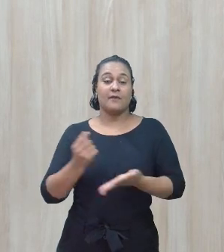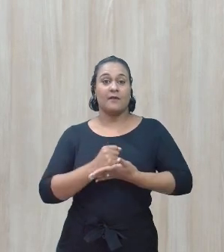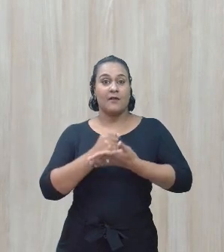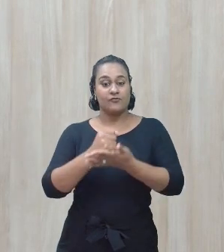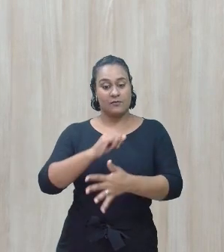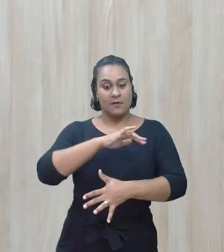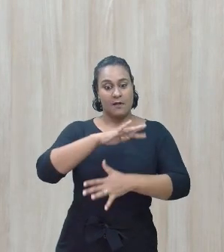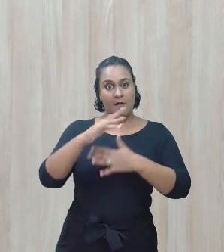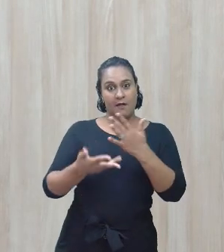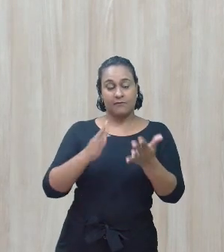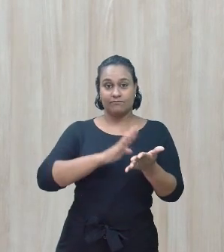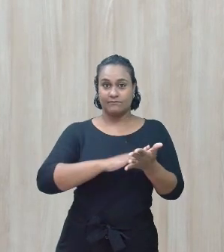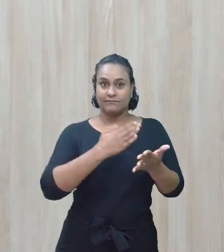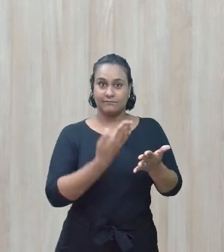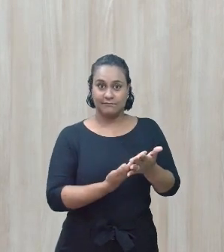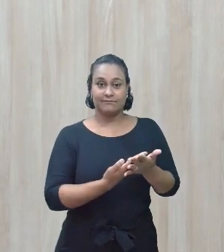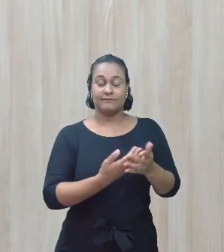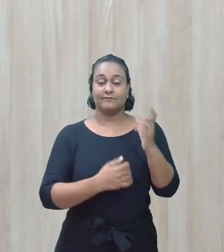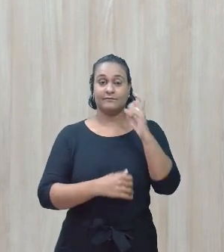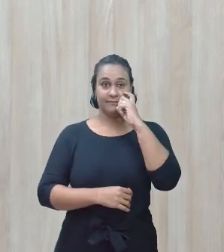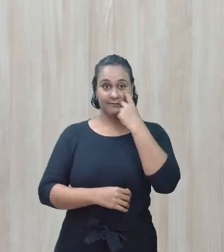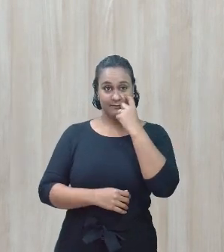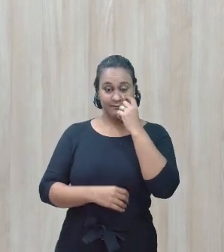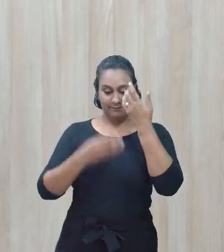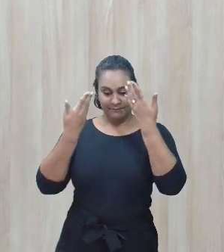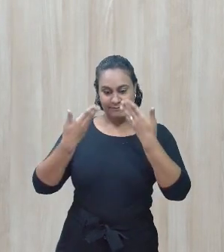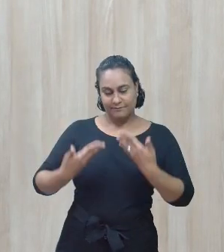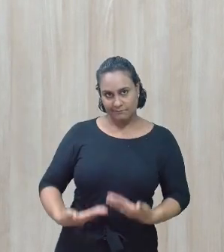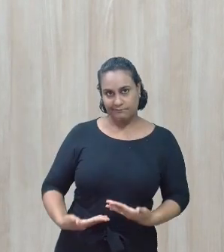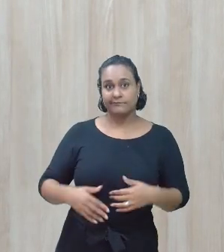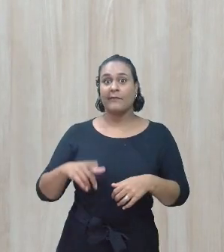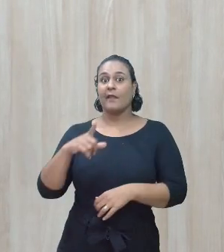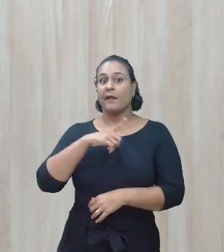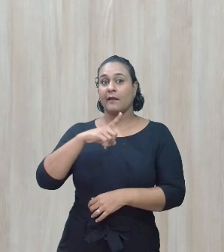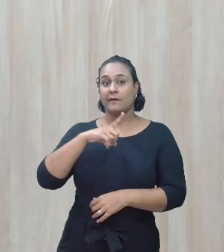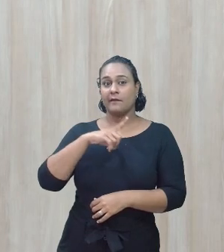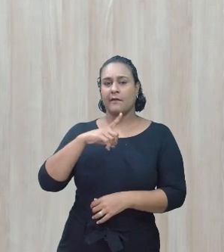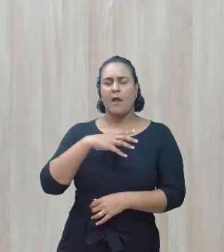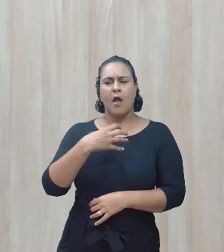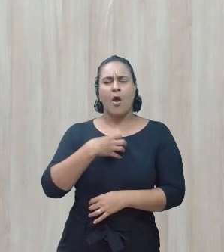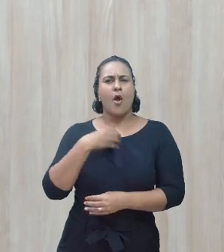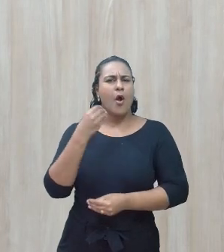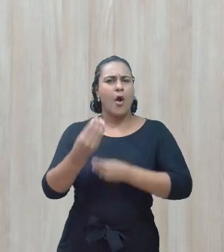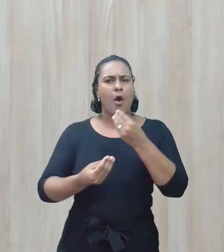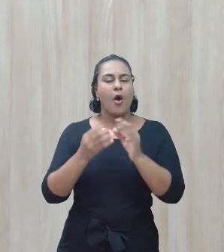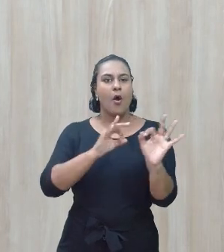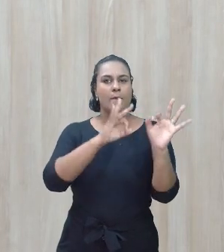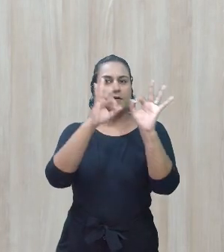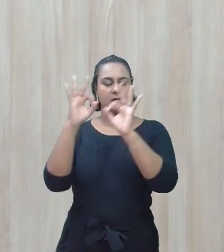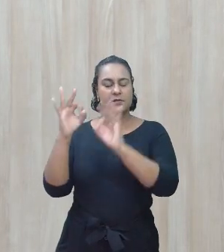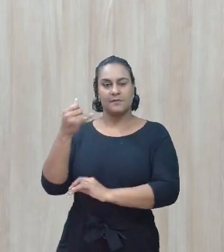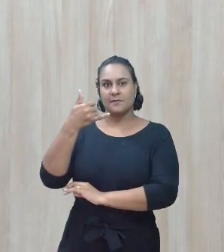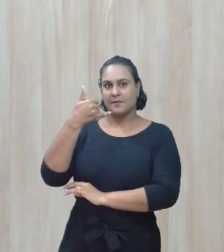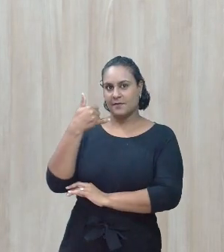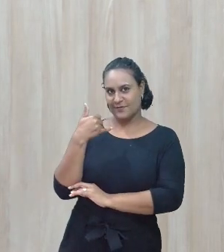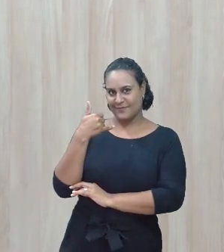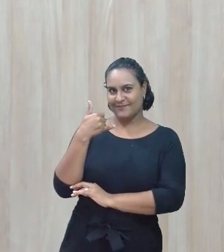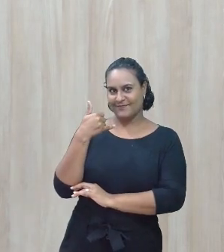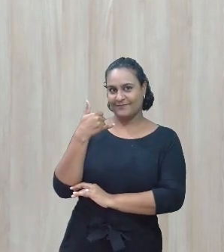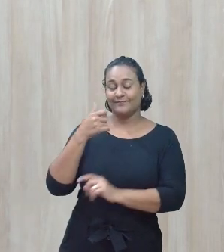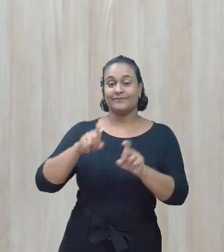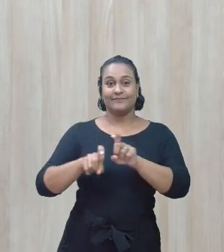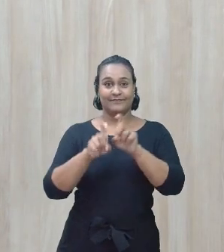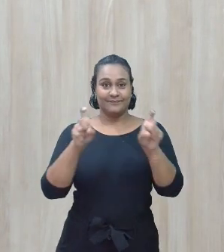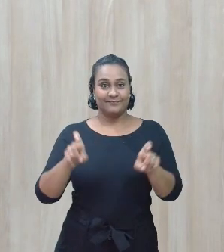a Elaine. A gente tem o nosso formato de aula digital, por isso você consegue acompanhar pelo celular, pelo